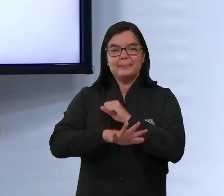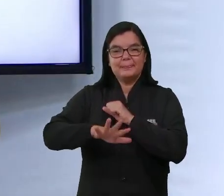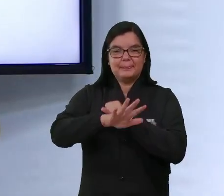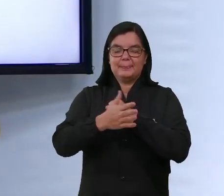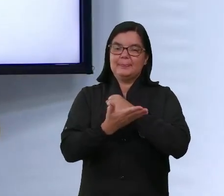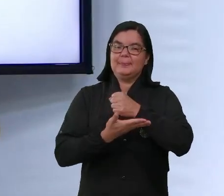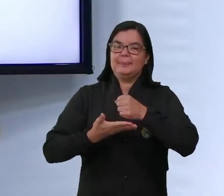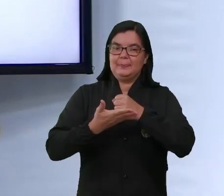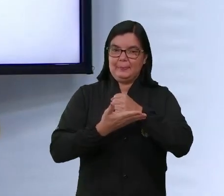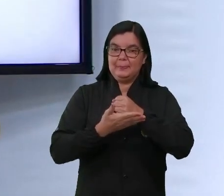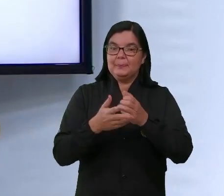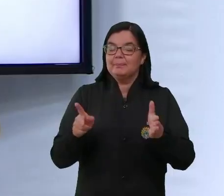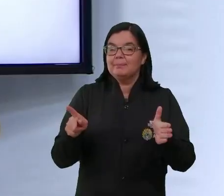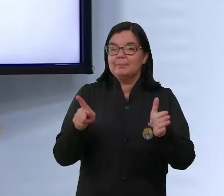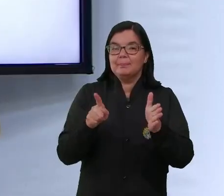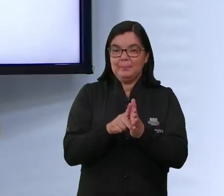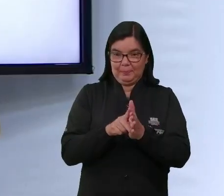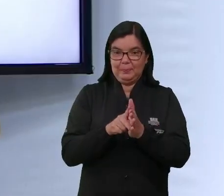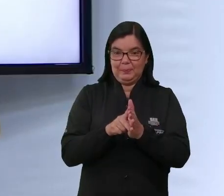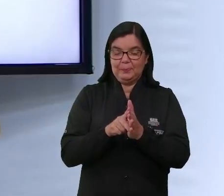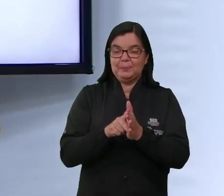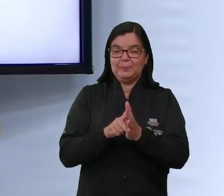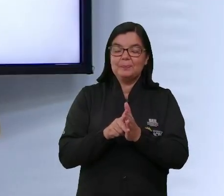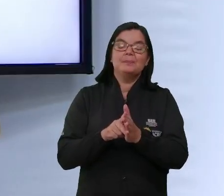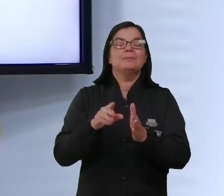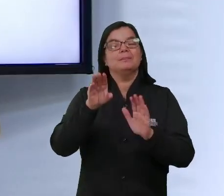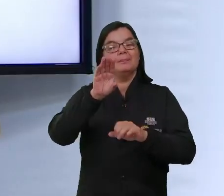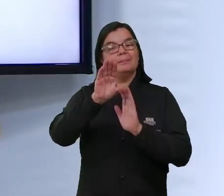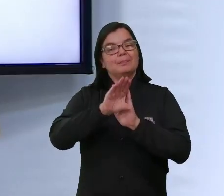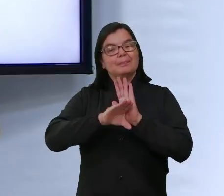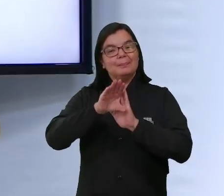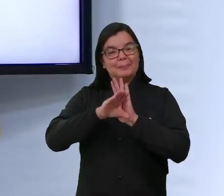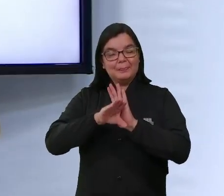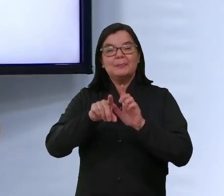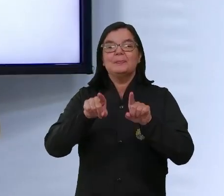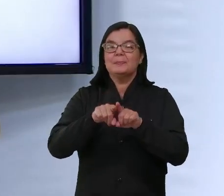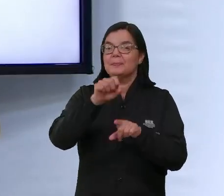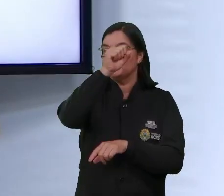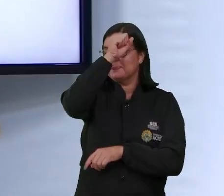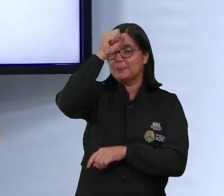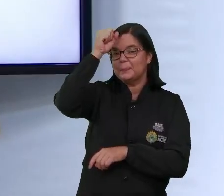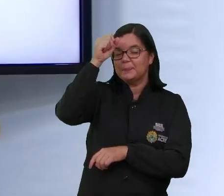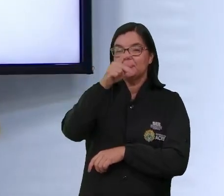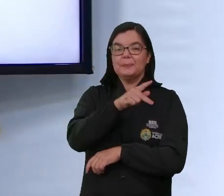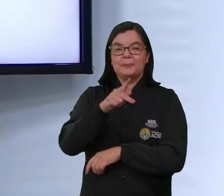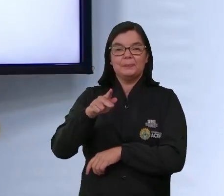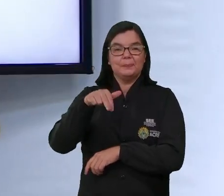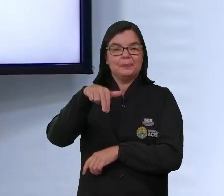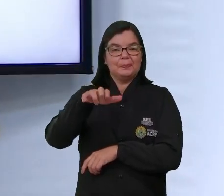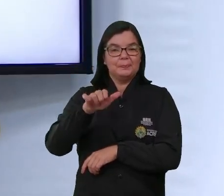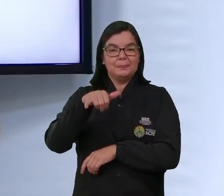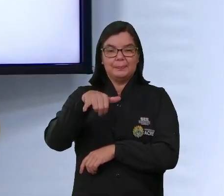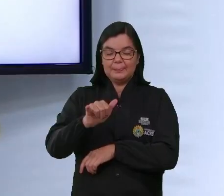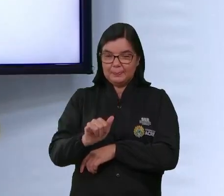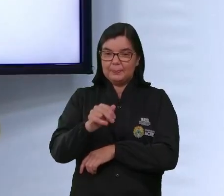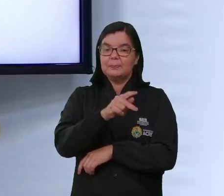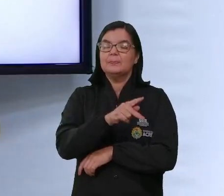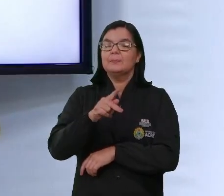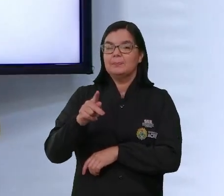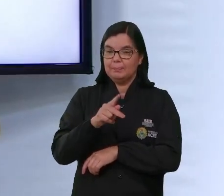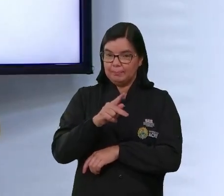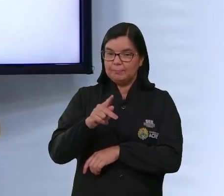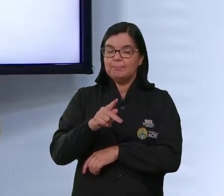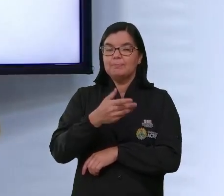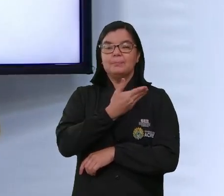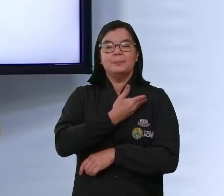básica, especificamente do componente curricular Sociologia. Eu sou o professor Ney Araújo, professor da